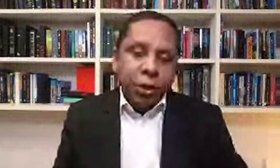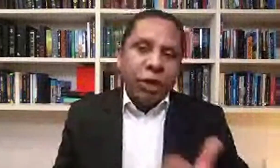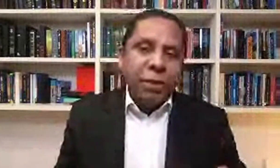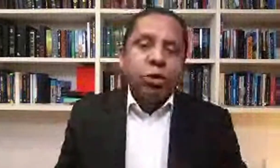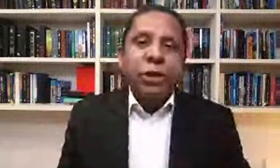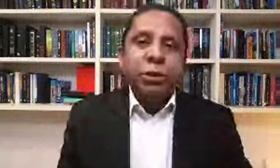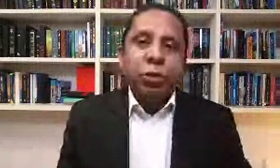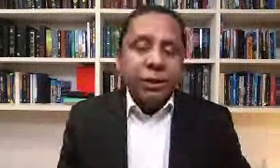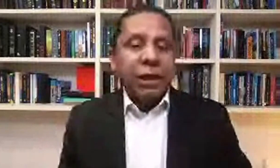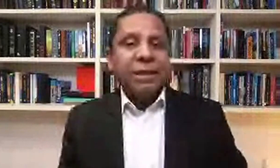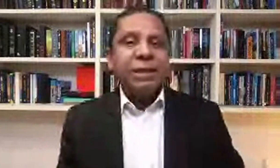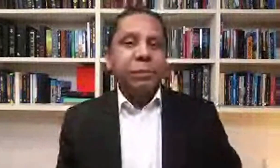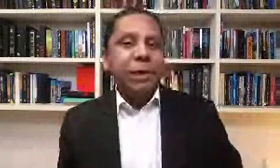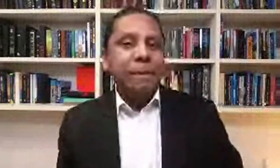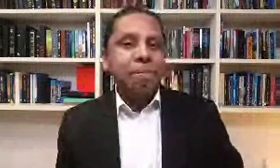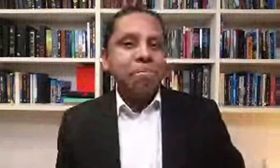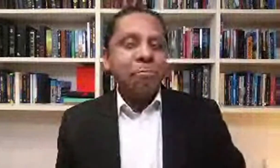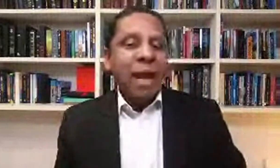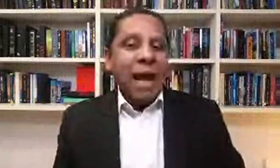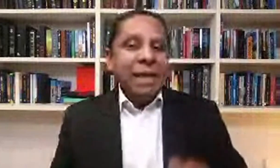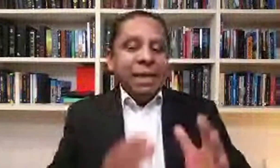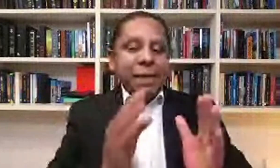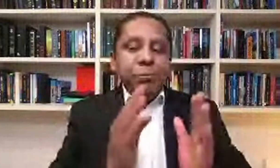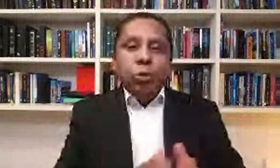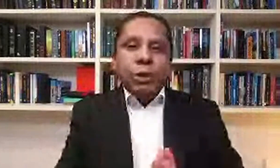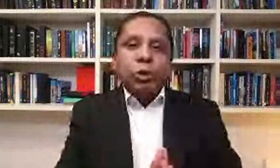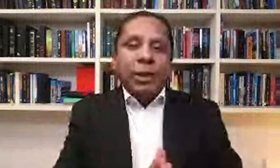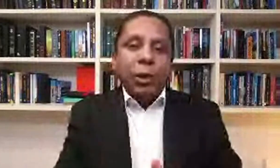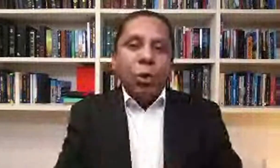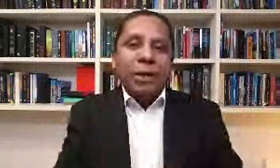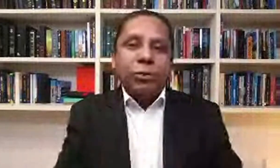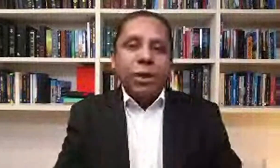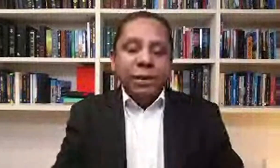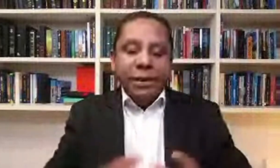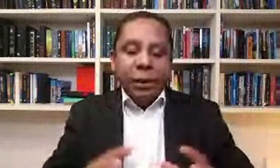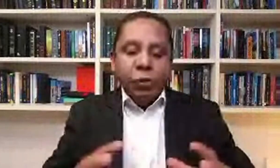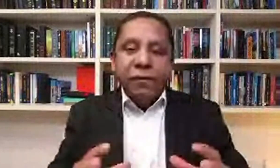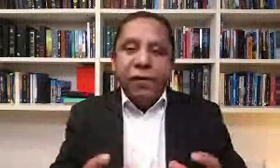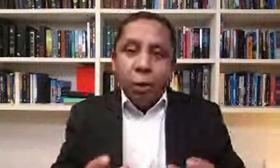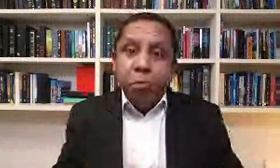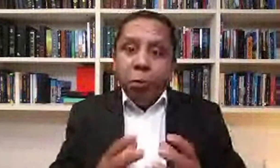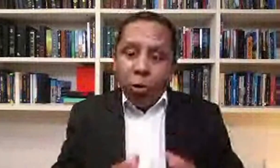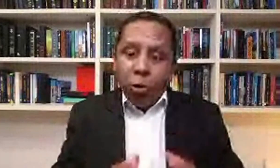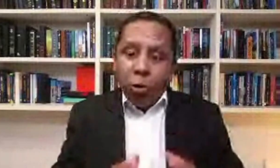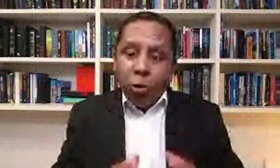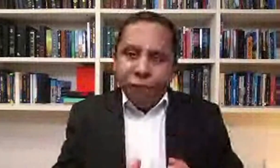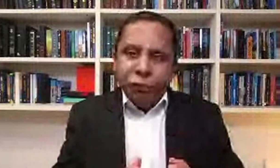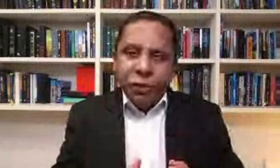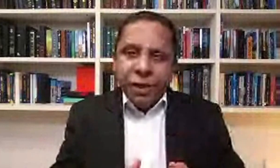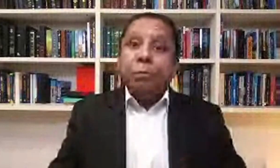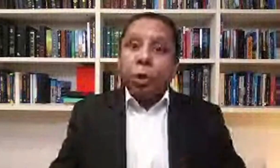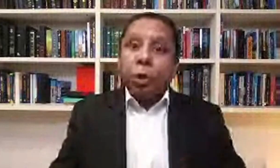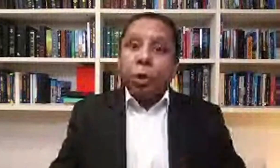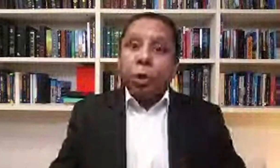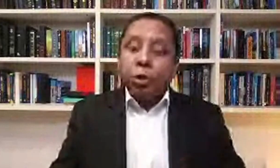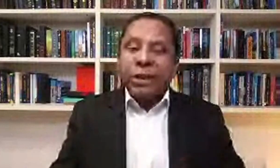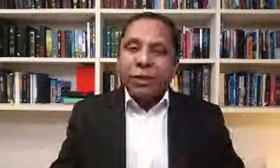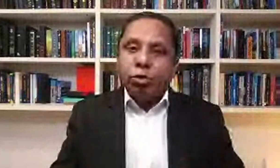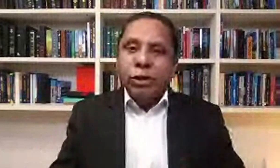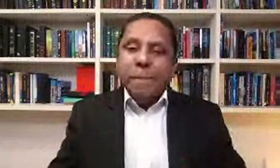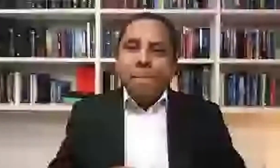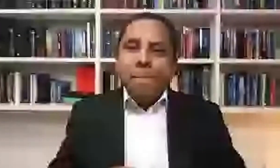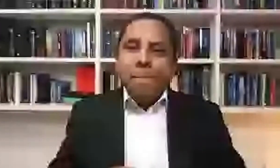desapontamento que eu já mencionei durante a classe bíblica. Aí, em 1844, Deus levanta um povo que